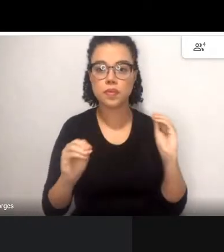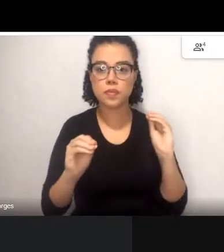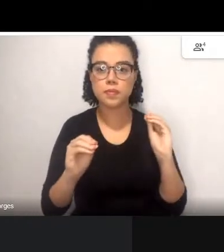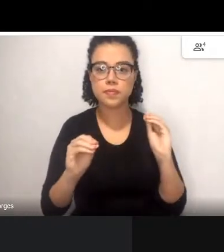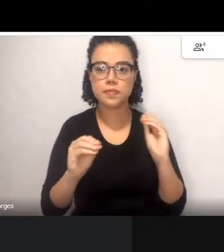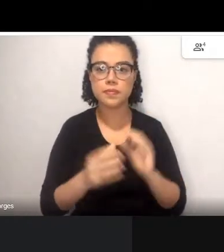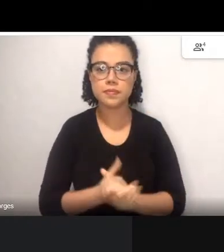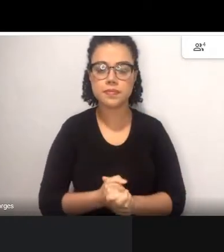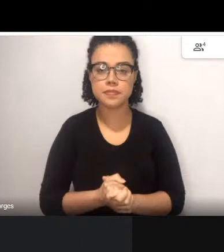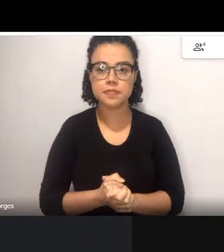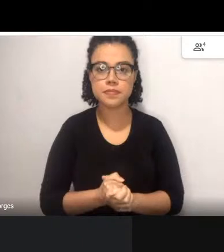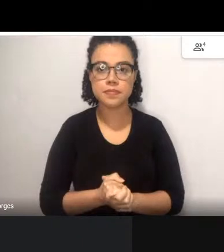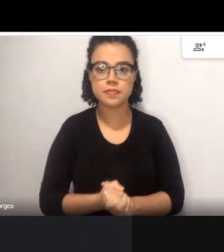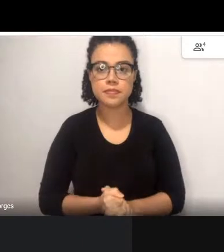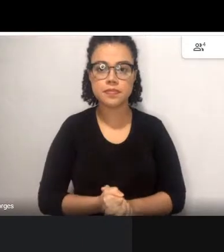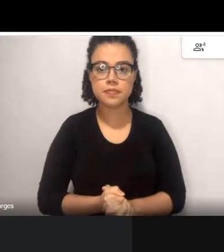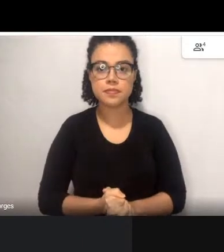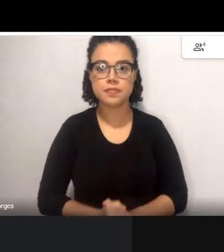Rafael?